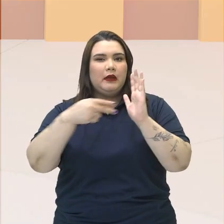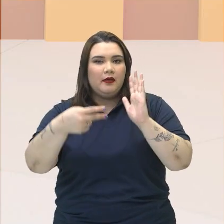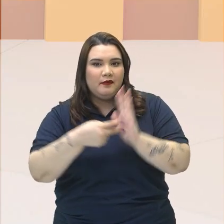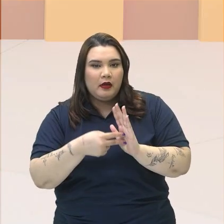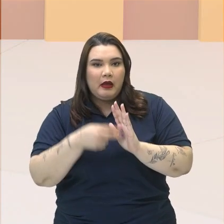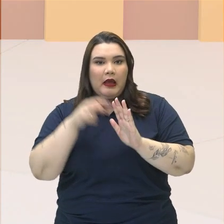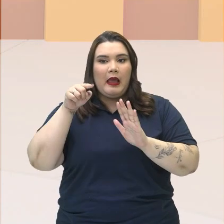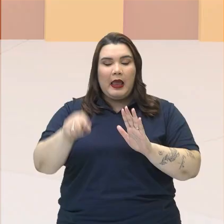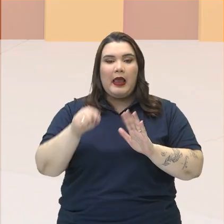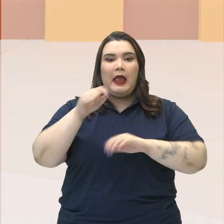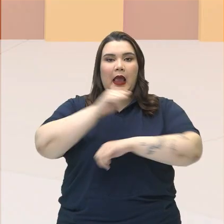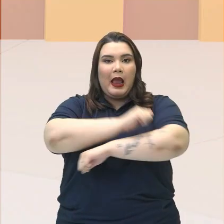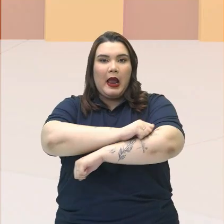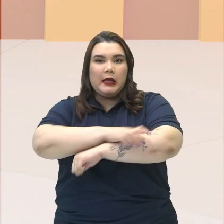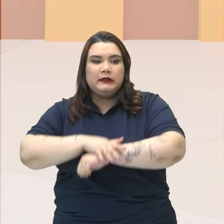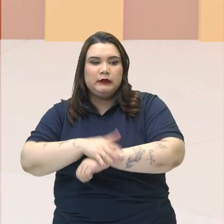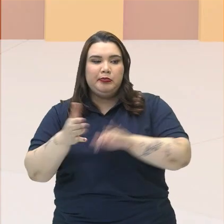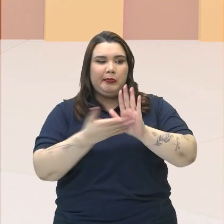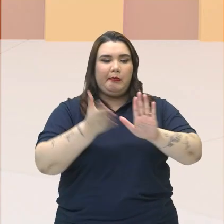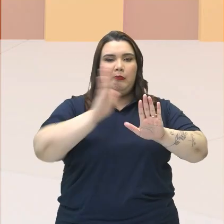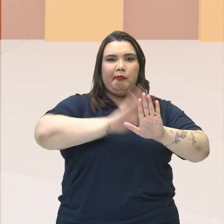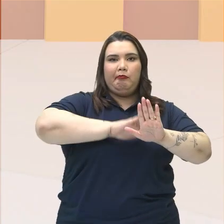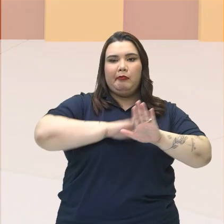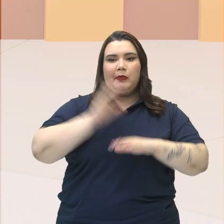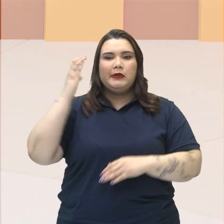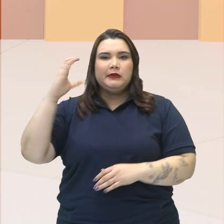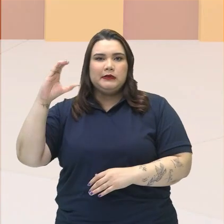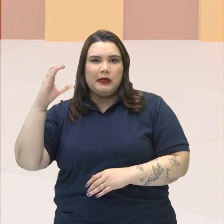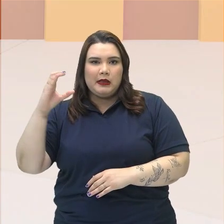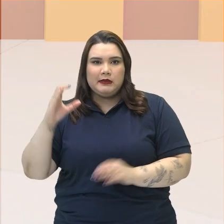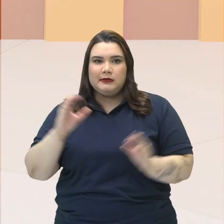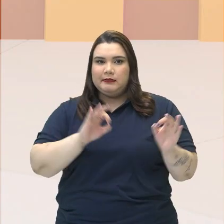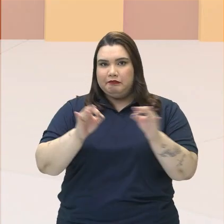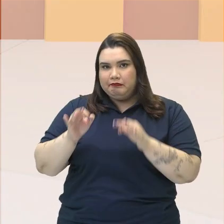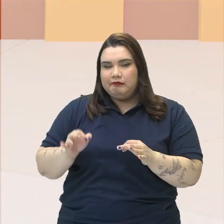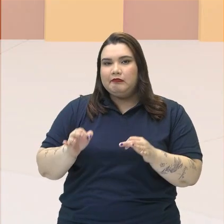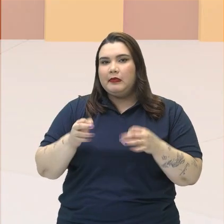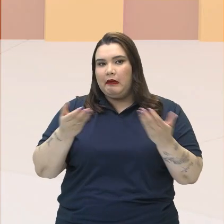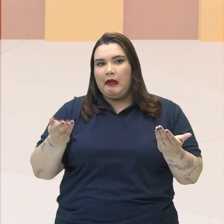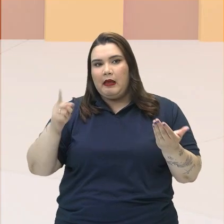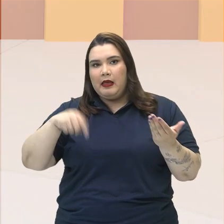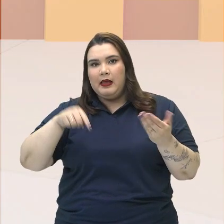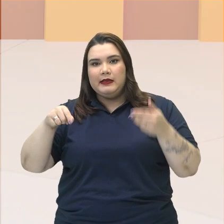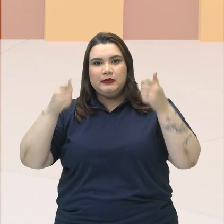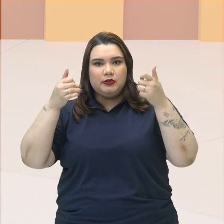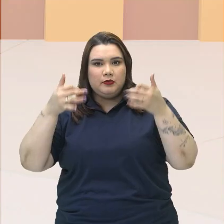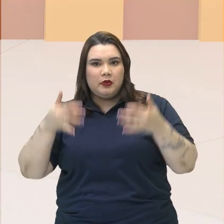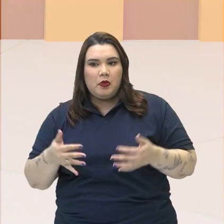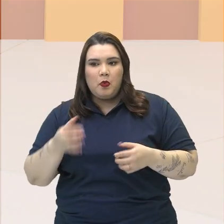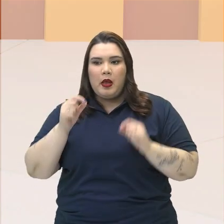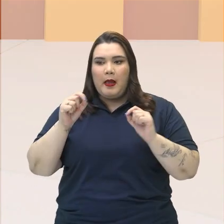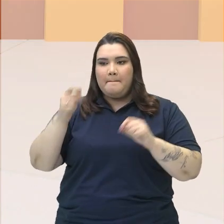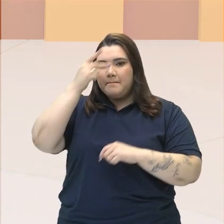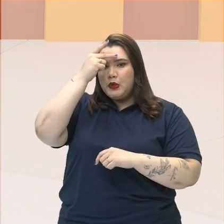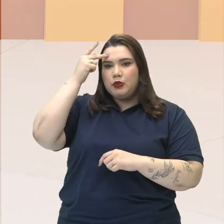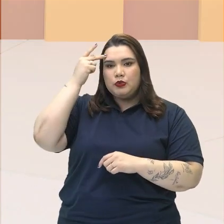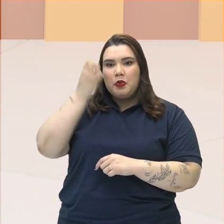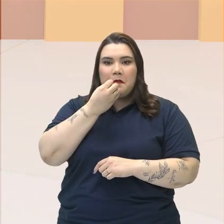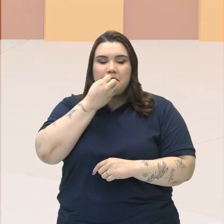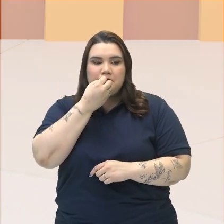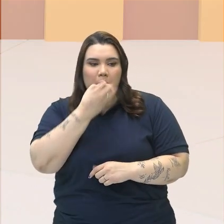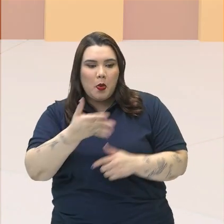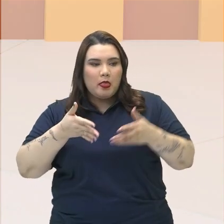Um racismo disfarçado de ciência. Basicamente era essa, era a ideia do bem-nascido, né?